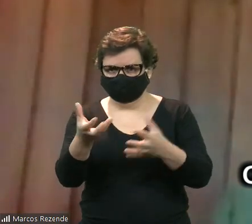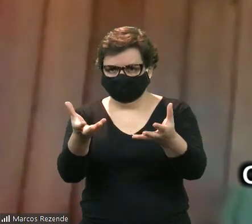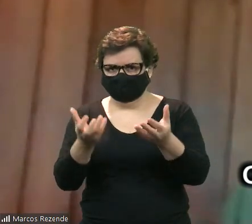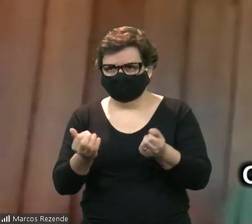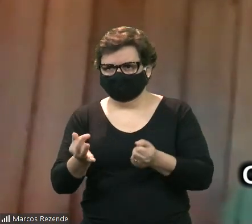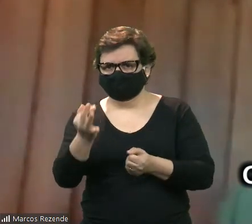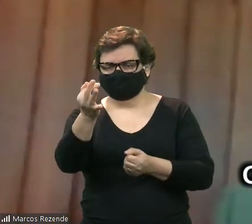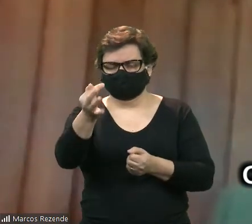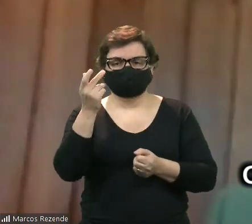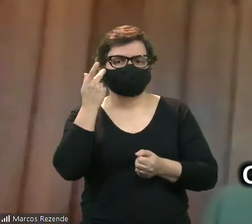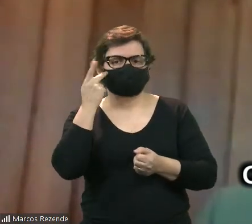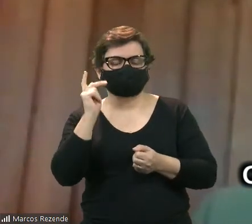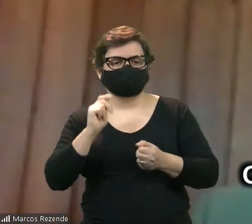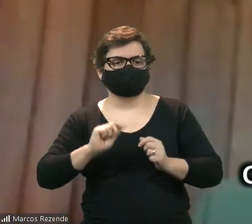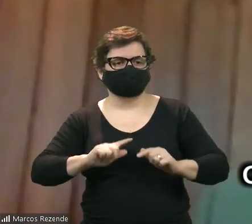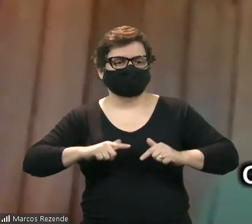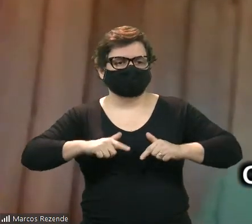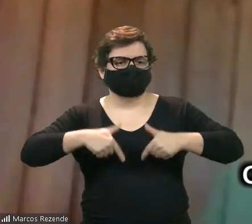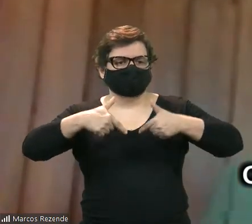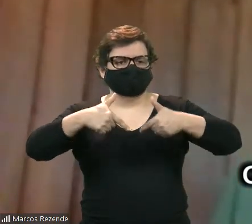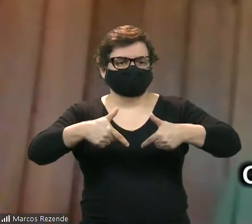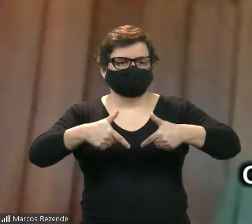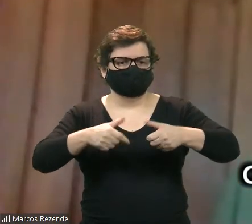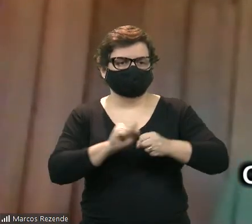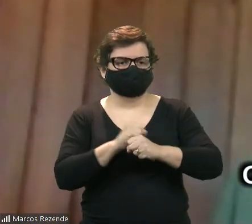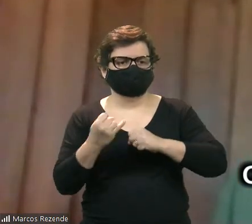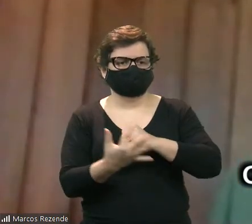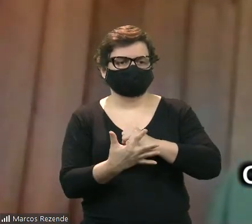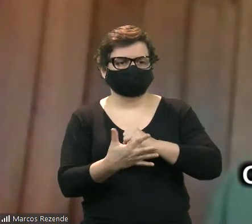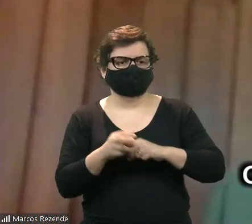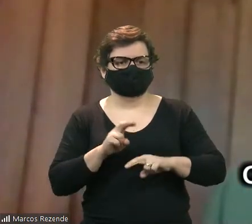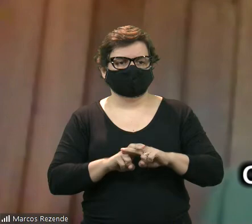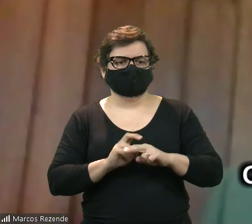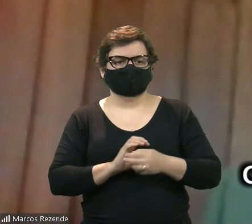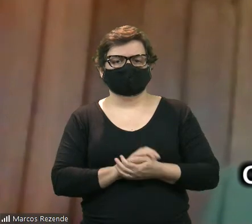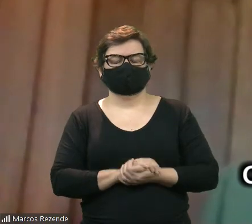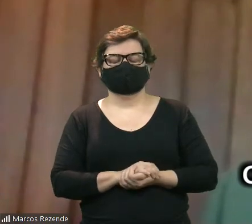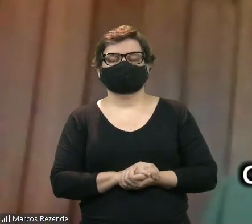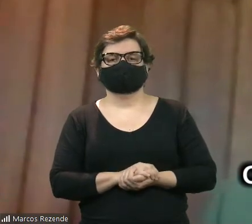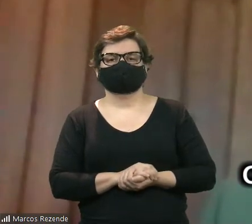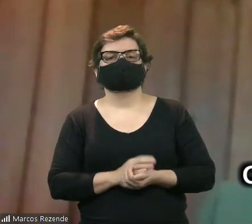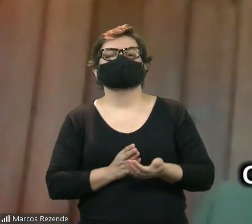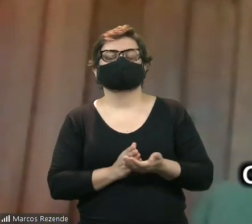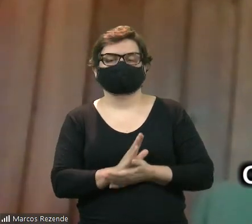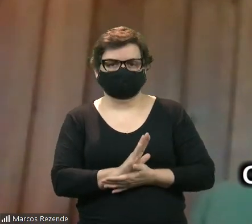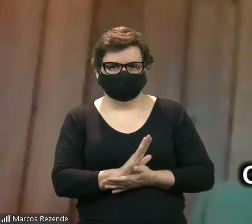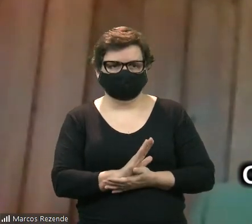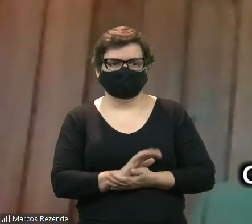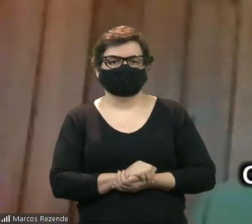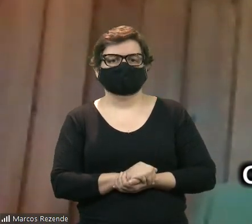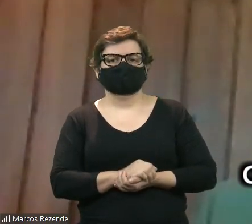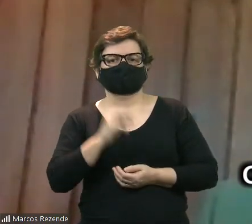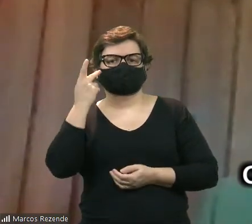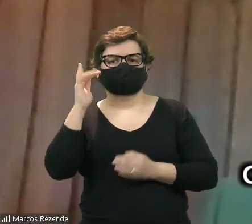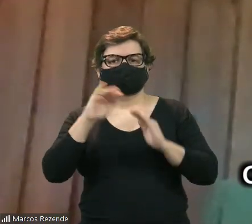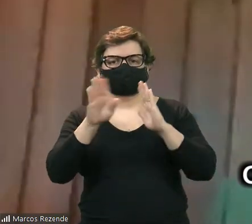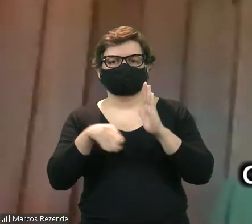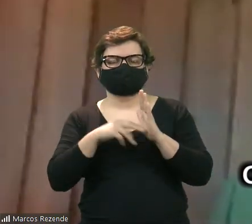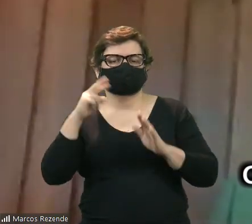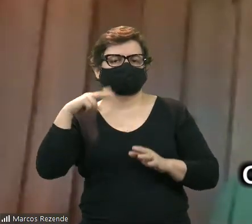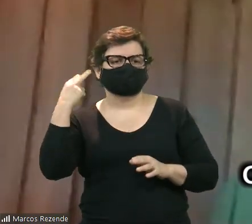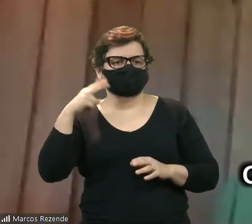são destinados ao combate do Covid-19, permaneçam como se encontram. aprovado por